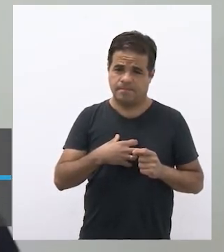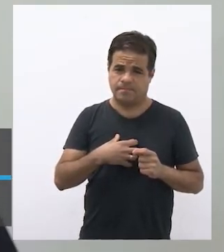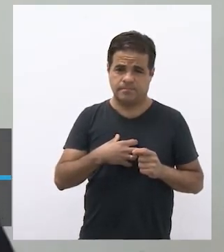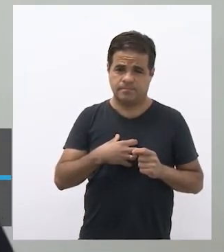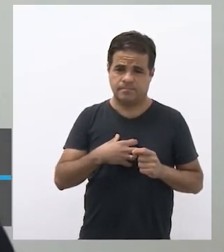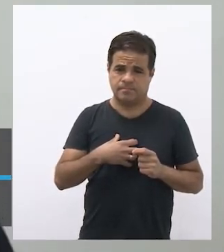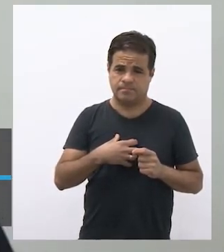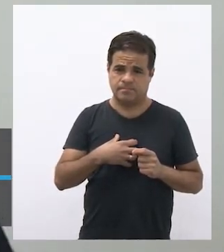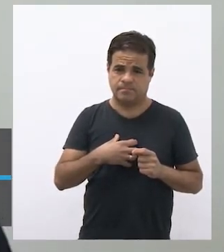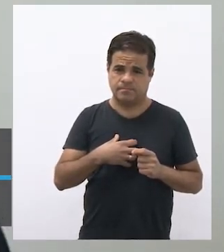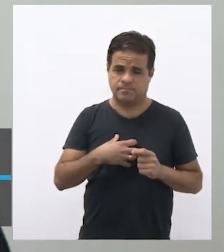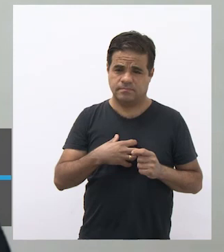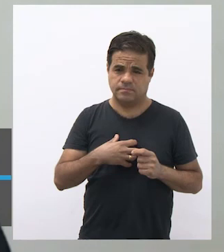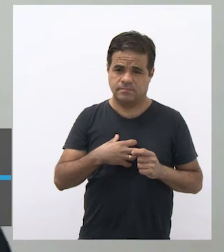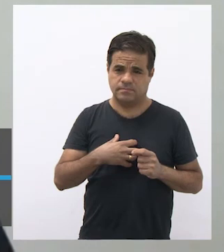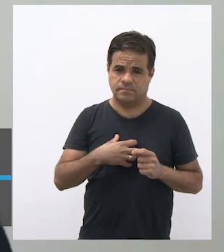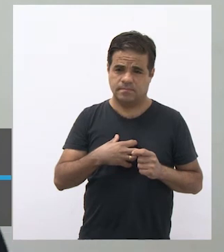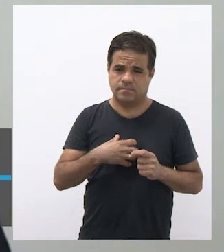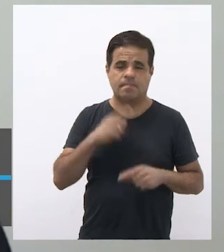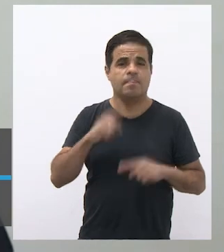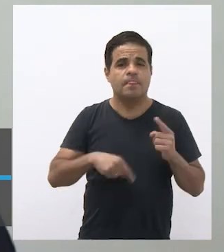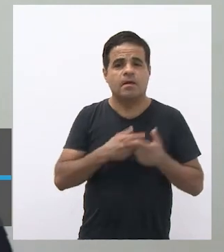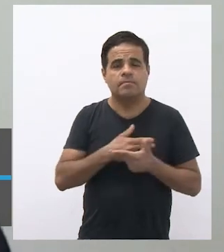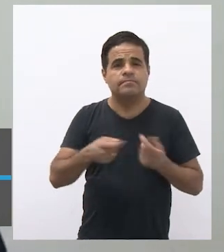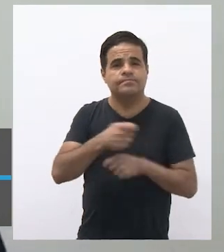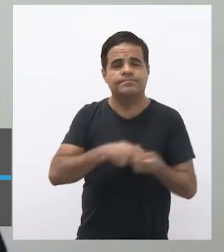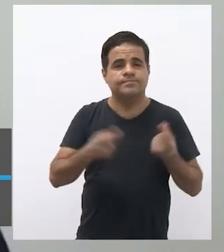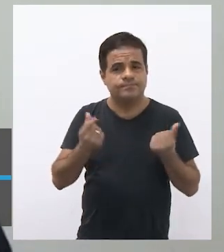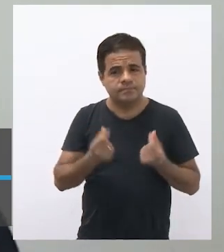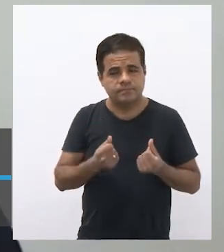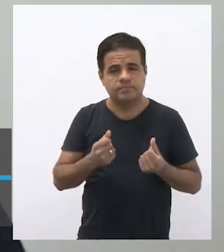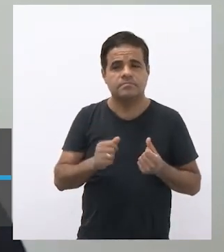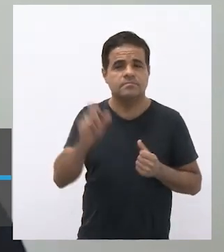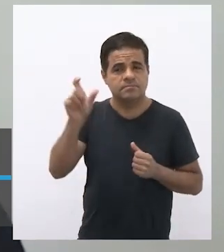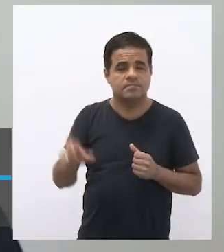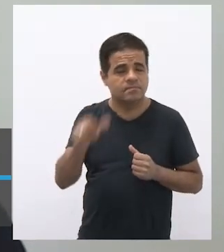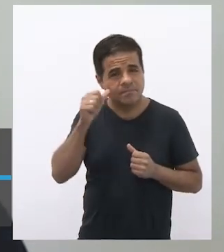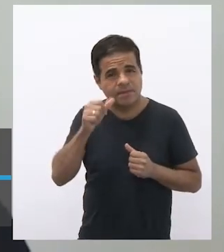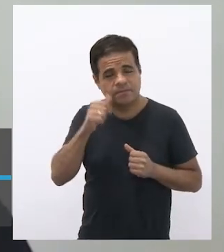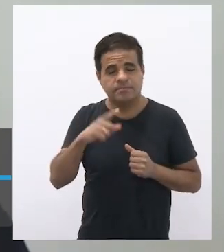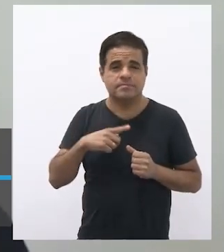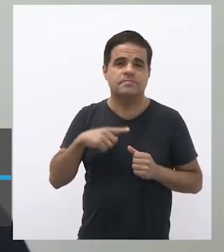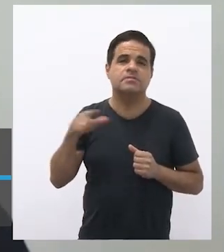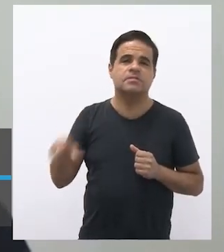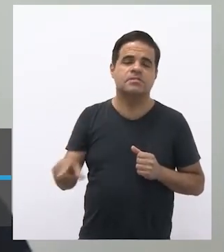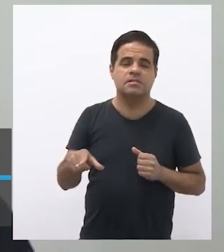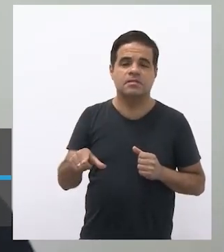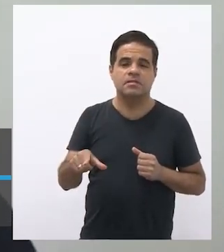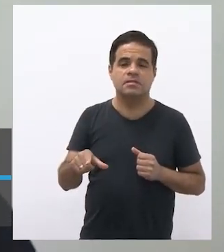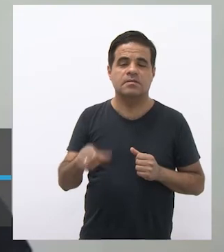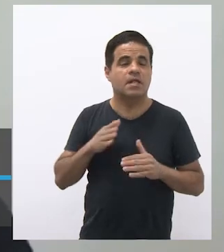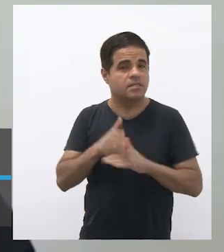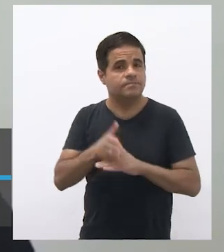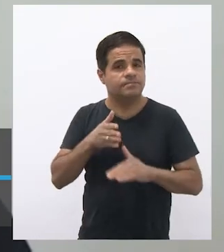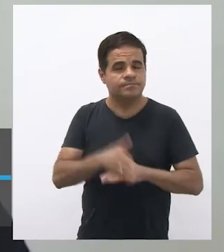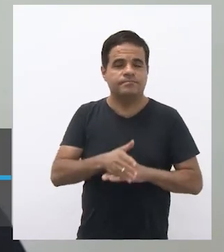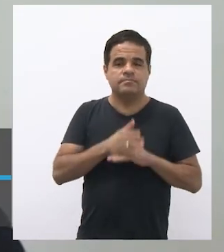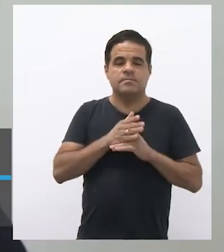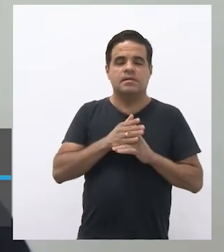reconhece ainda a obrigação dos Estados-partes de adotarem medidas que garantam a igualdade e não discriminação, incluindo